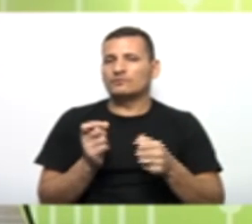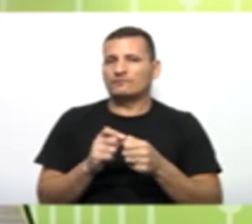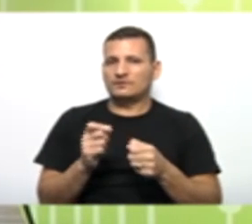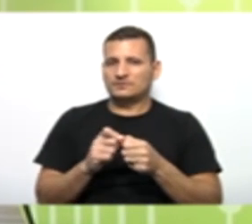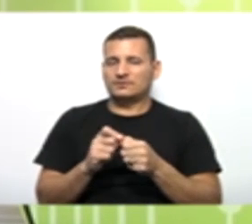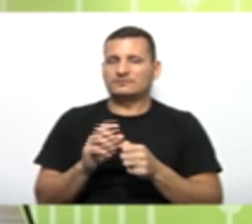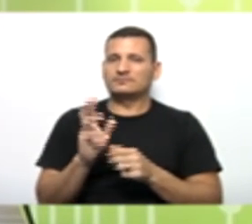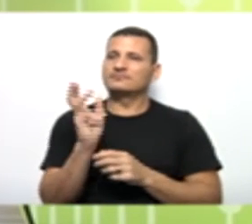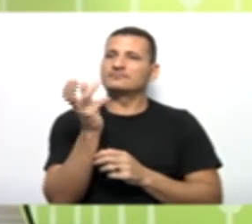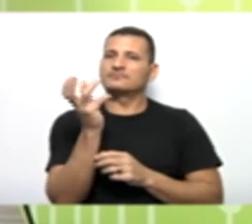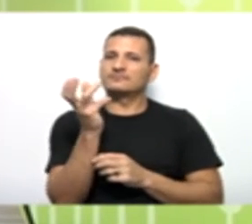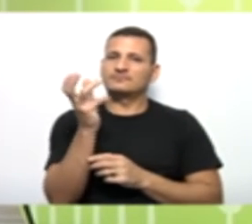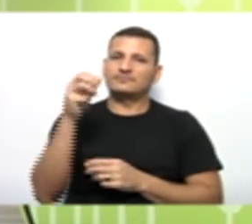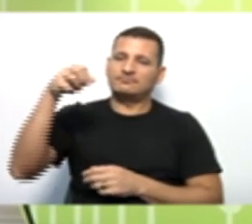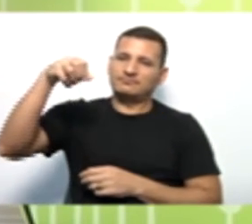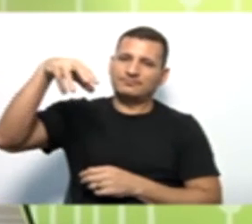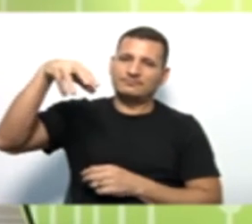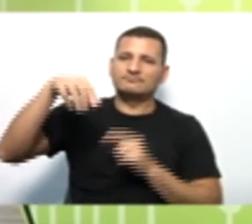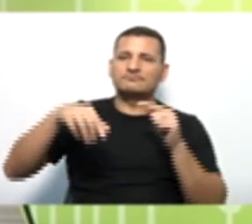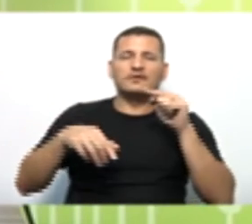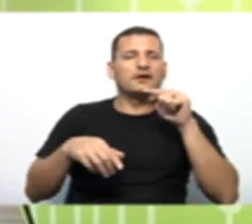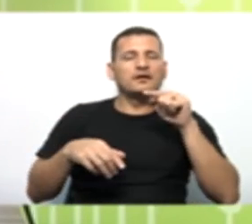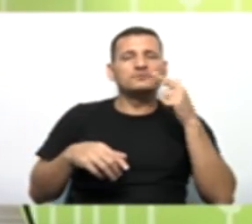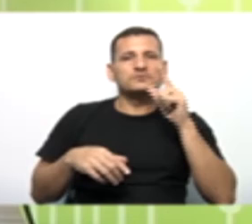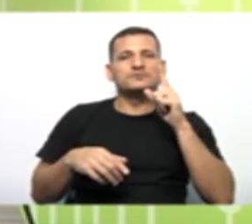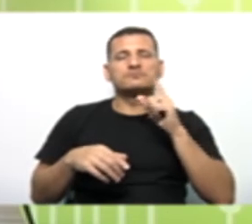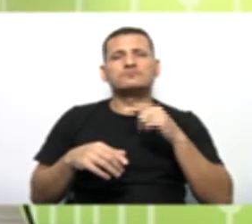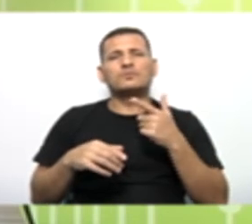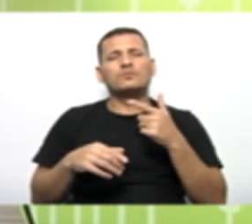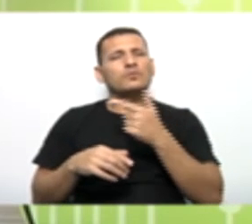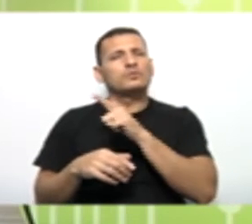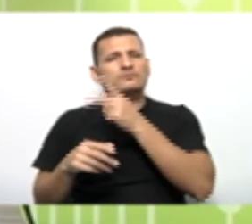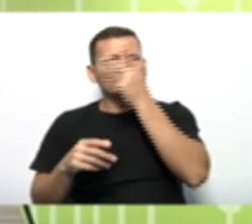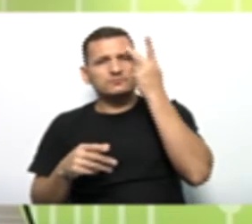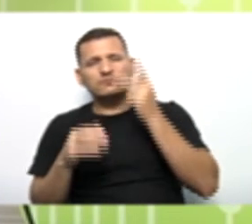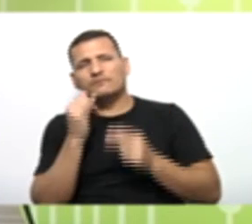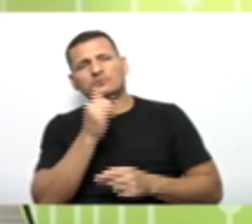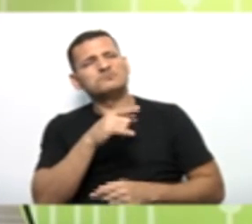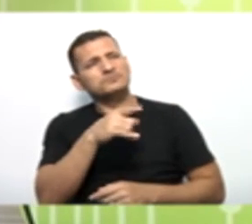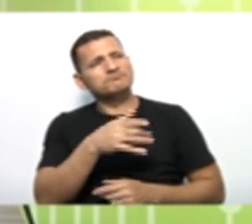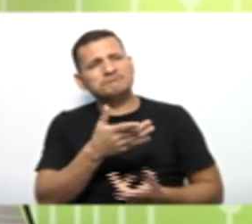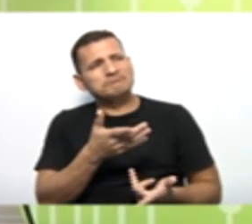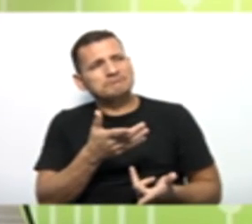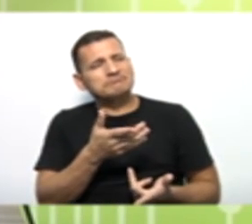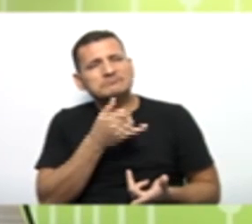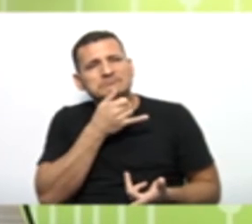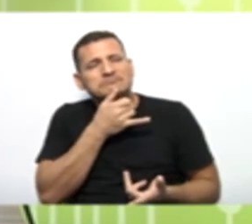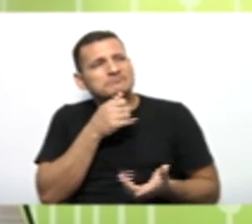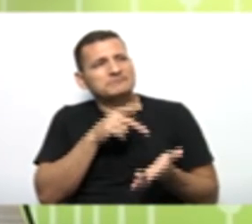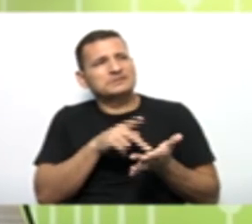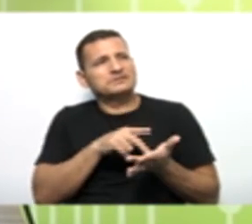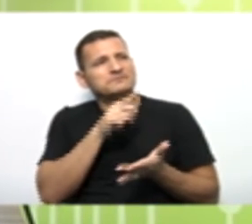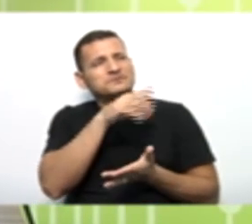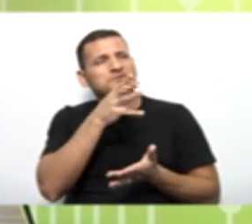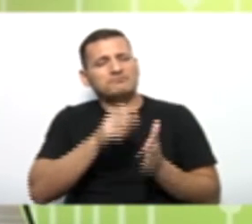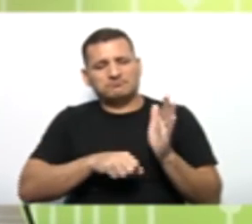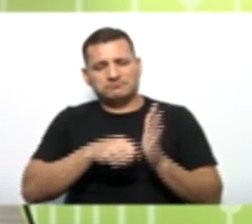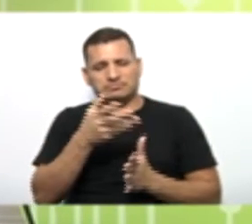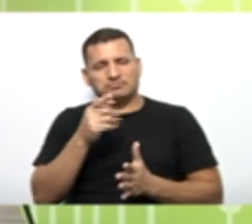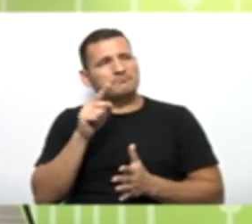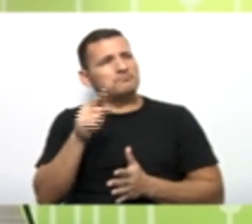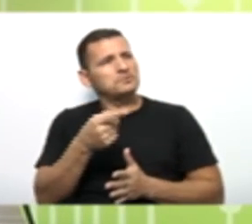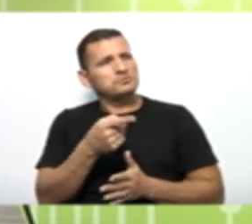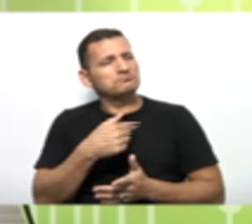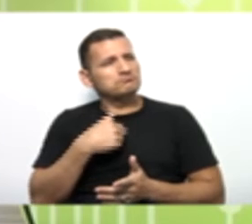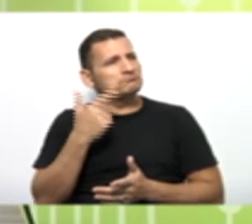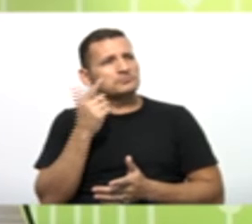tinha conseguido. Então alguém falou para ele: olha, que pena, Edison, 1000 e poucas vezes você não conseguiu criar uma